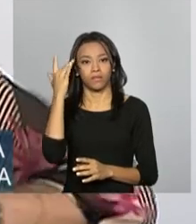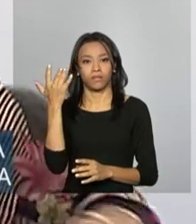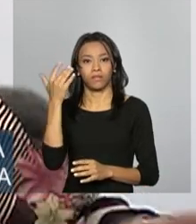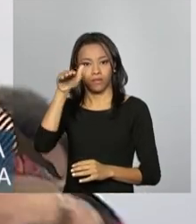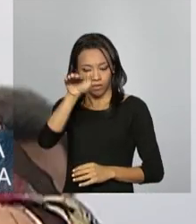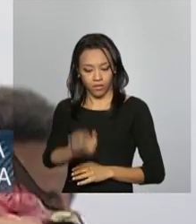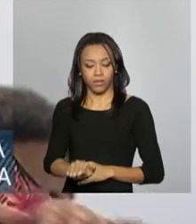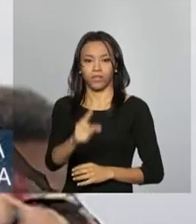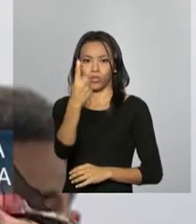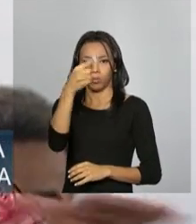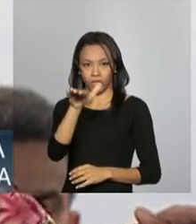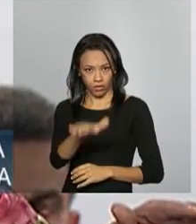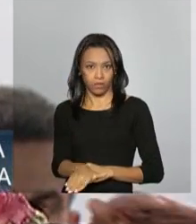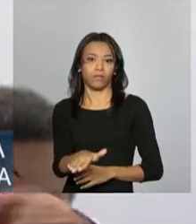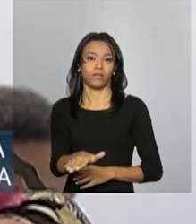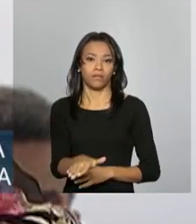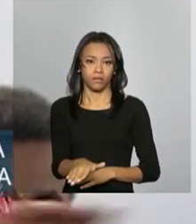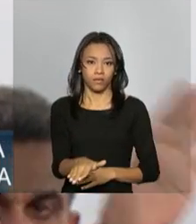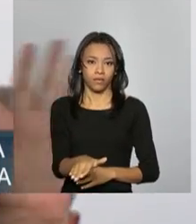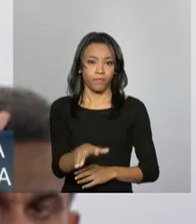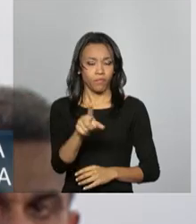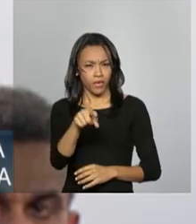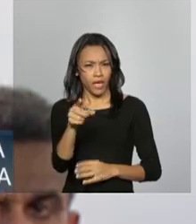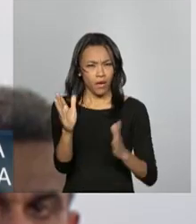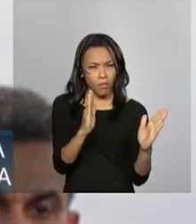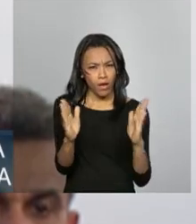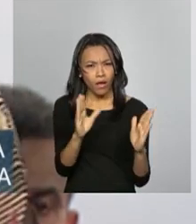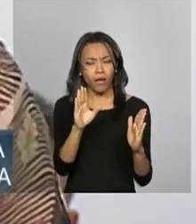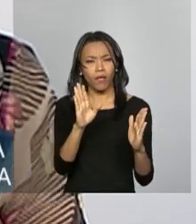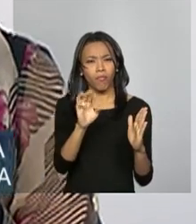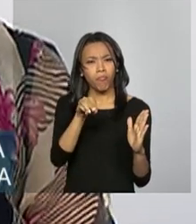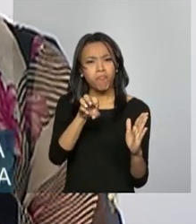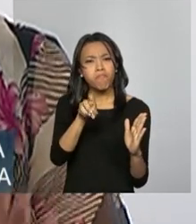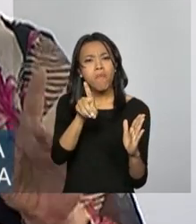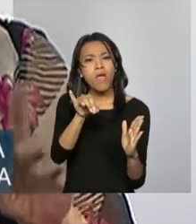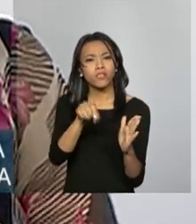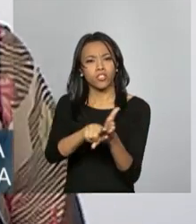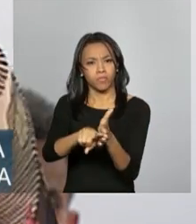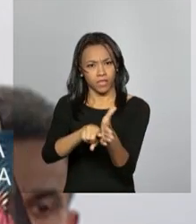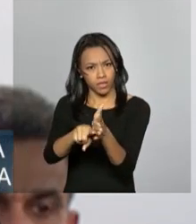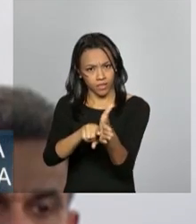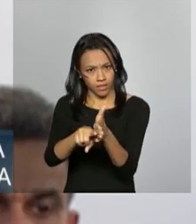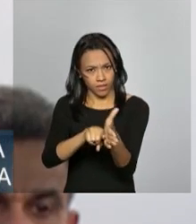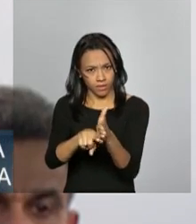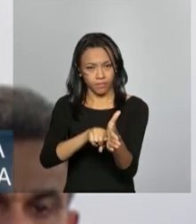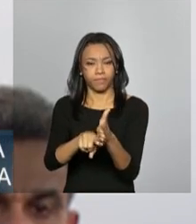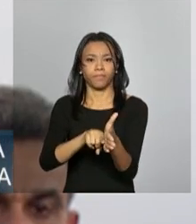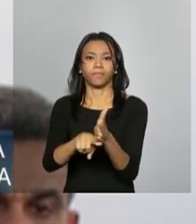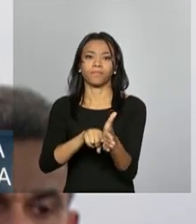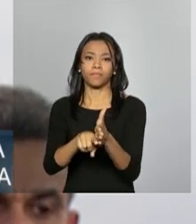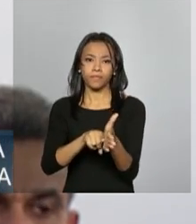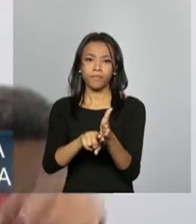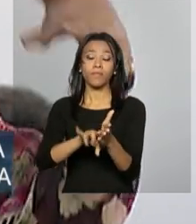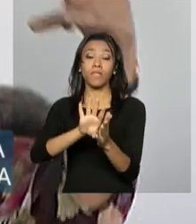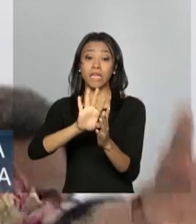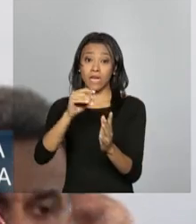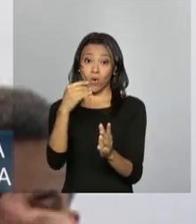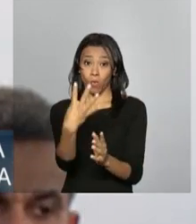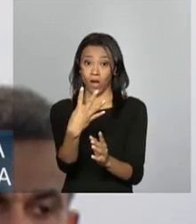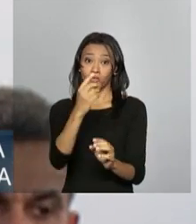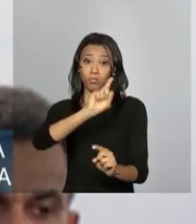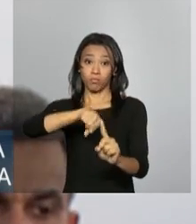porque eles fazem uma média. Se for 4 pessoas e meia multiplicado por